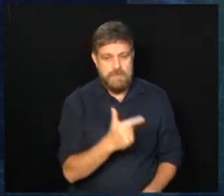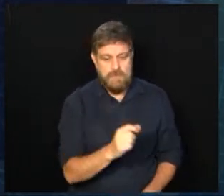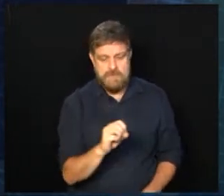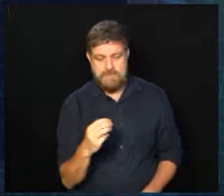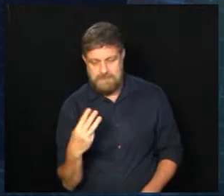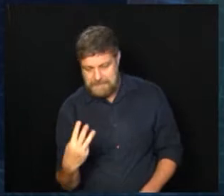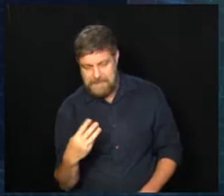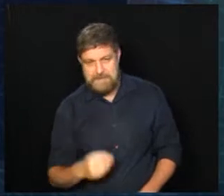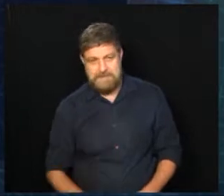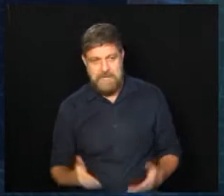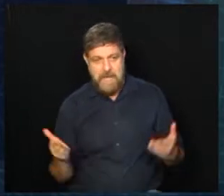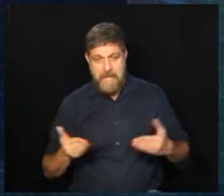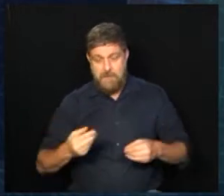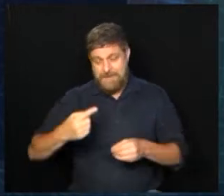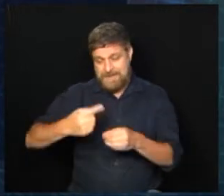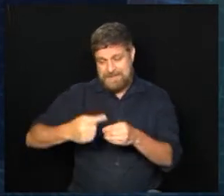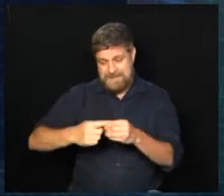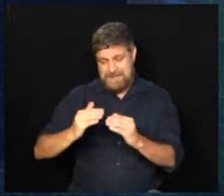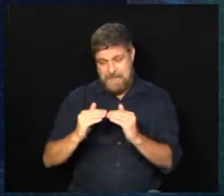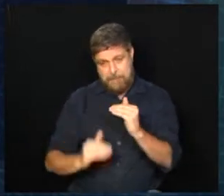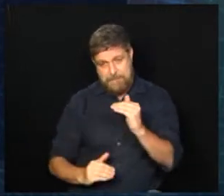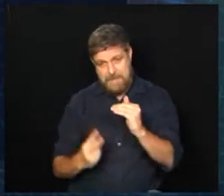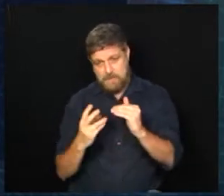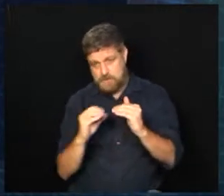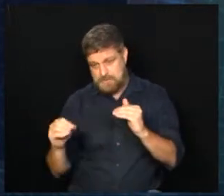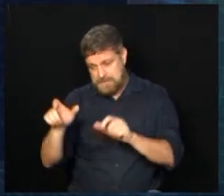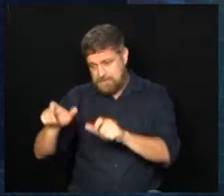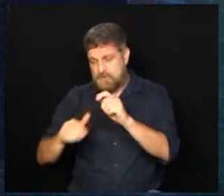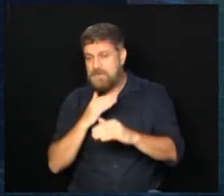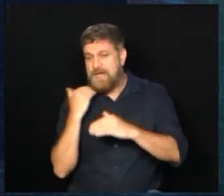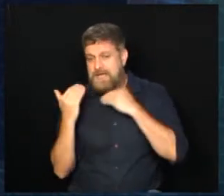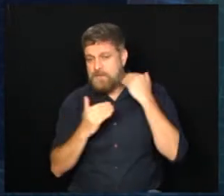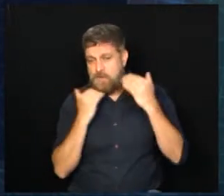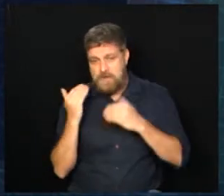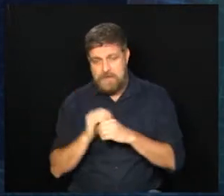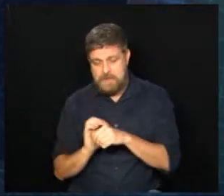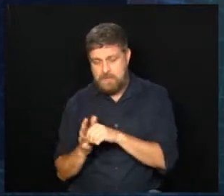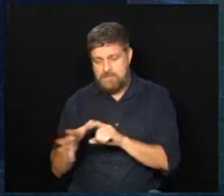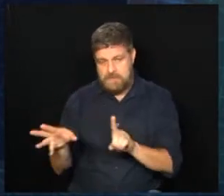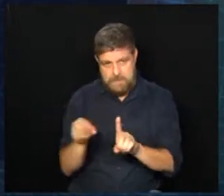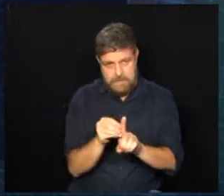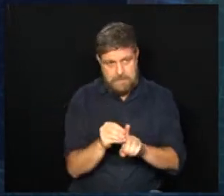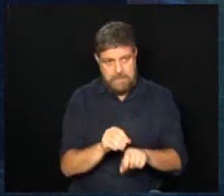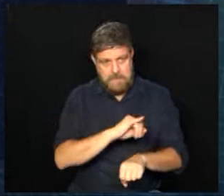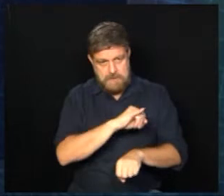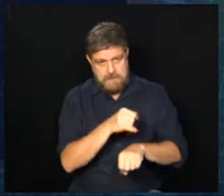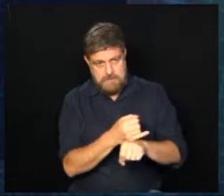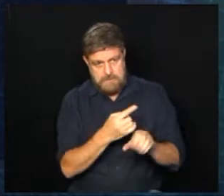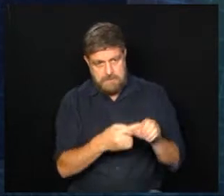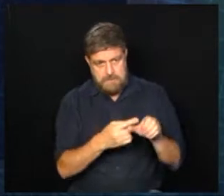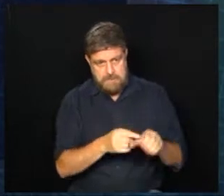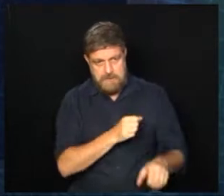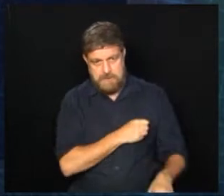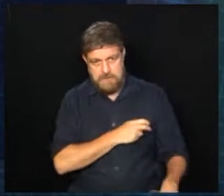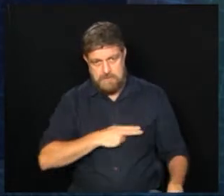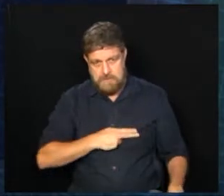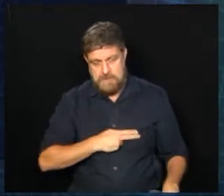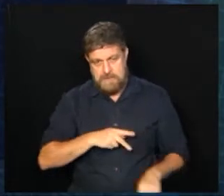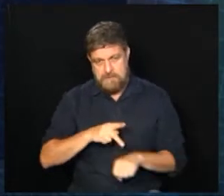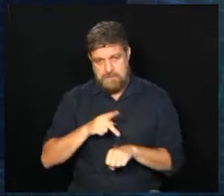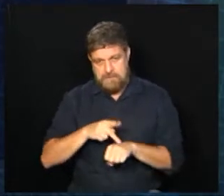os municípios com menos de 200 óbitos devido à Covid-19. Jaguariúna, Cosmópolis, Arthur